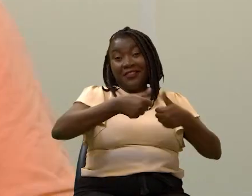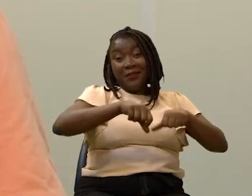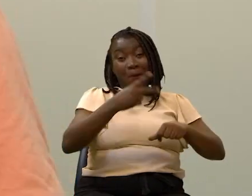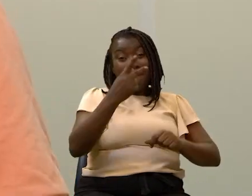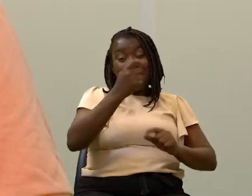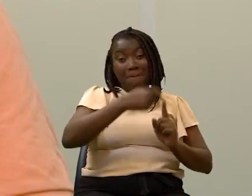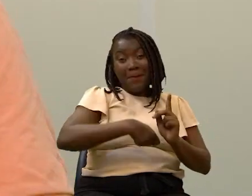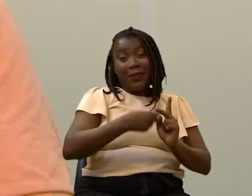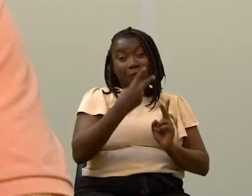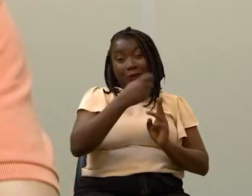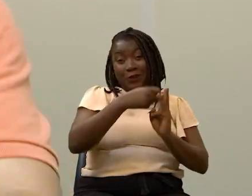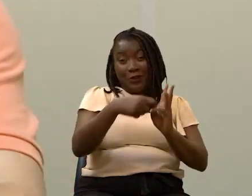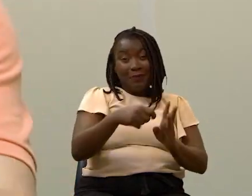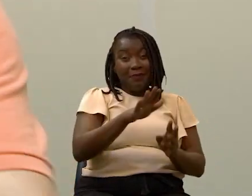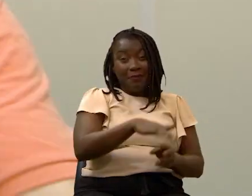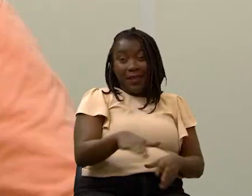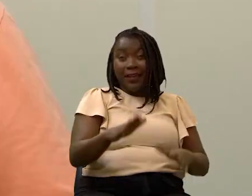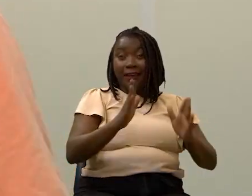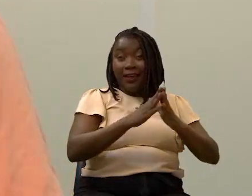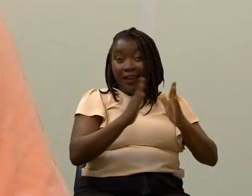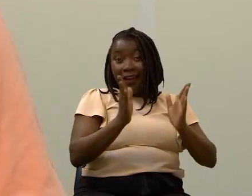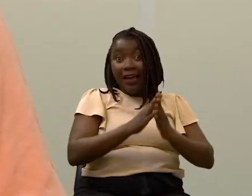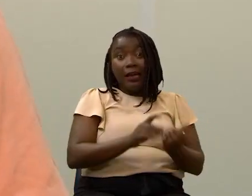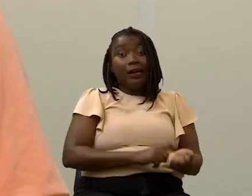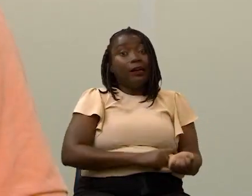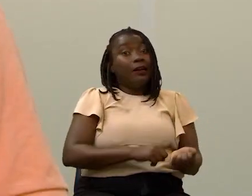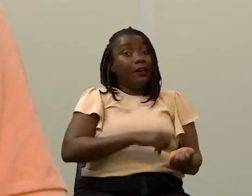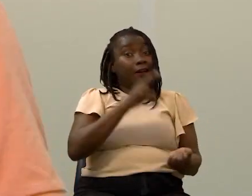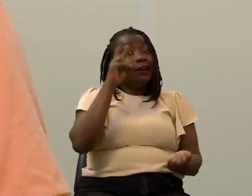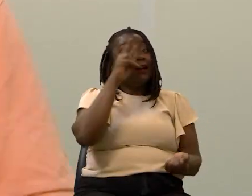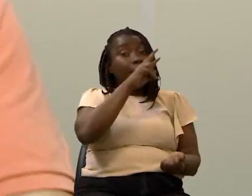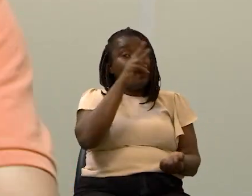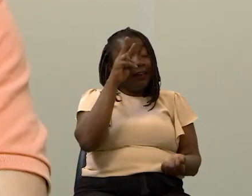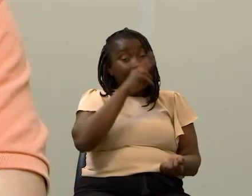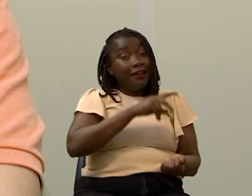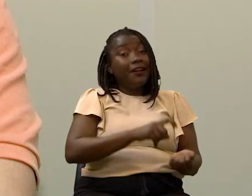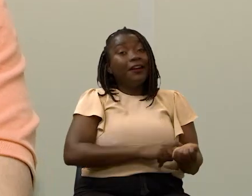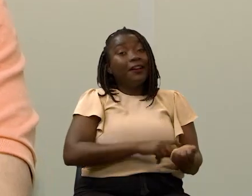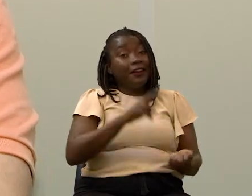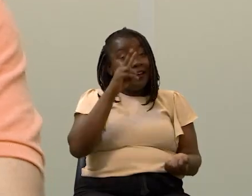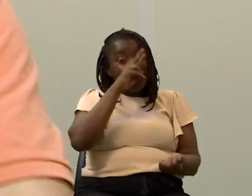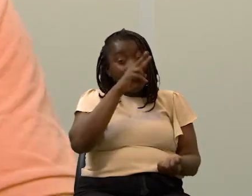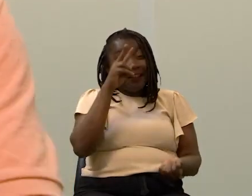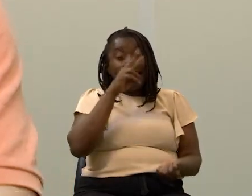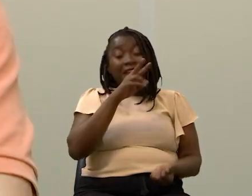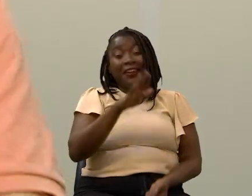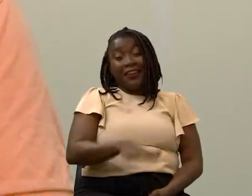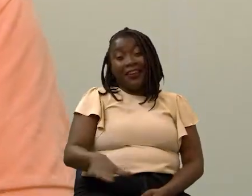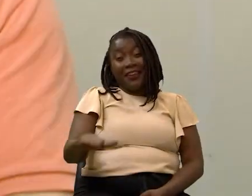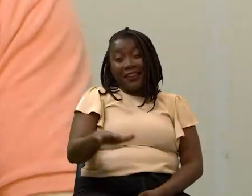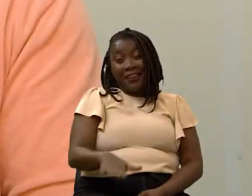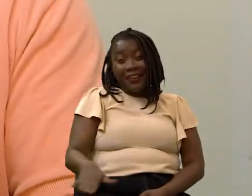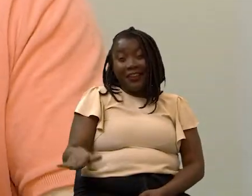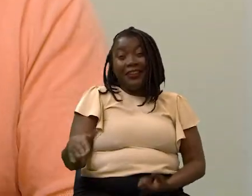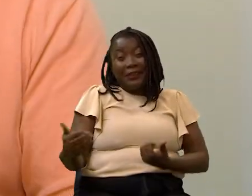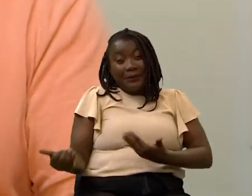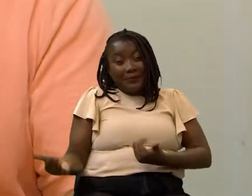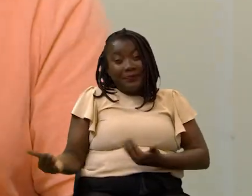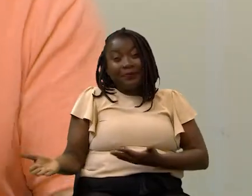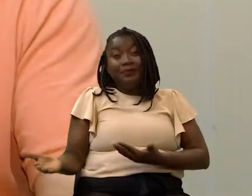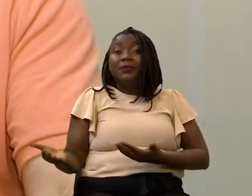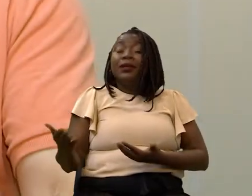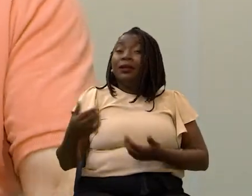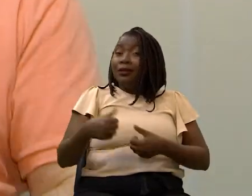gratuito, porque você vai ficar 1 mês, 2 meses com as crianças em casa, o estresse é grande. O estresse é grande. É criança pequena,